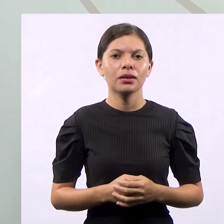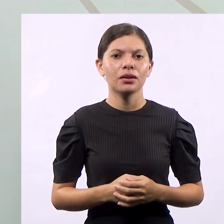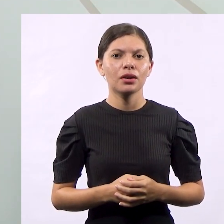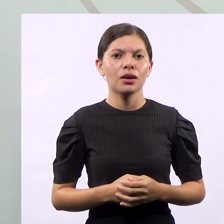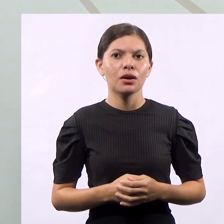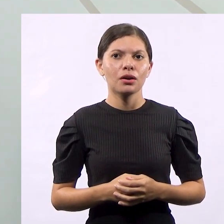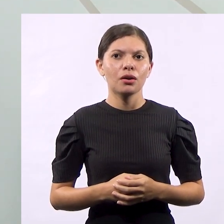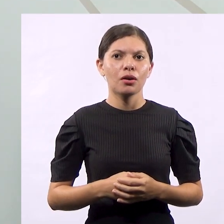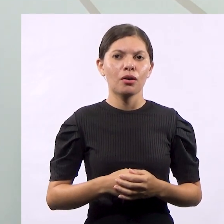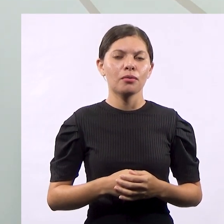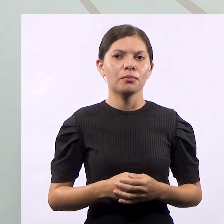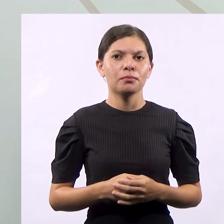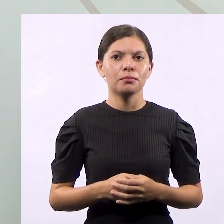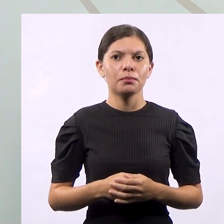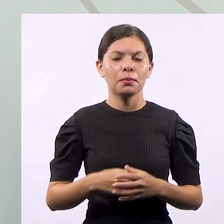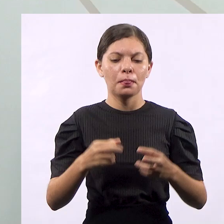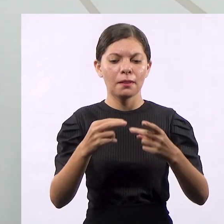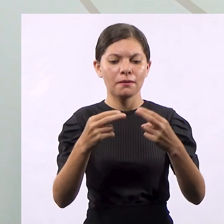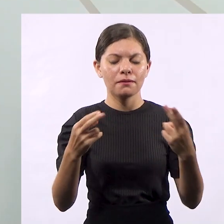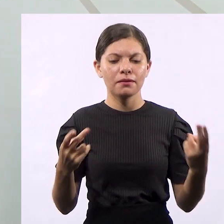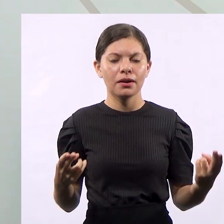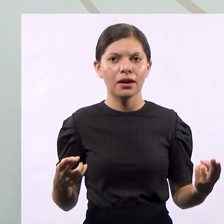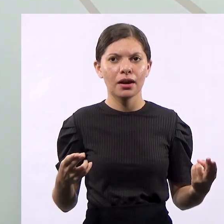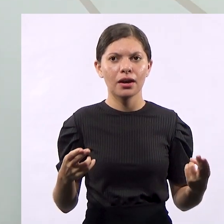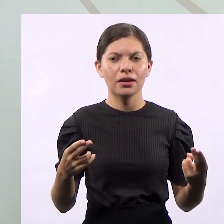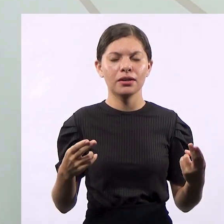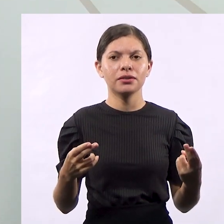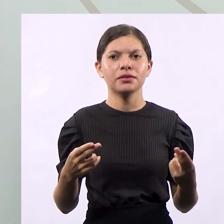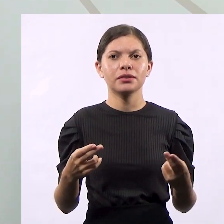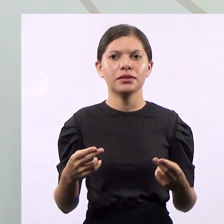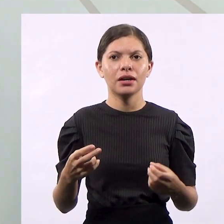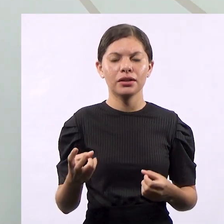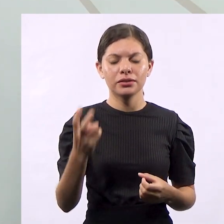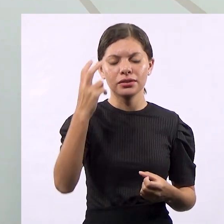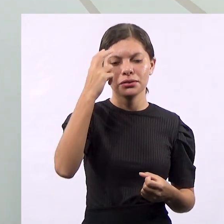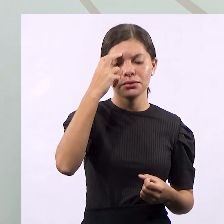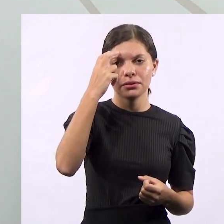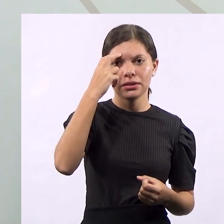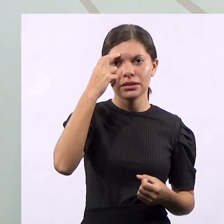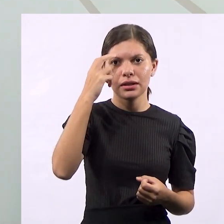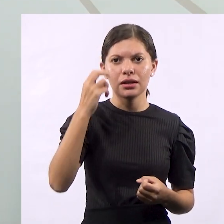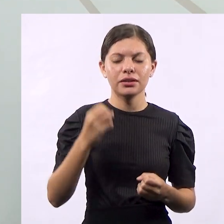da Educação lança em torno da diversidade, né, da